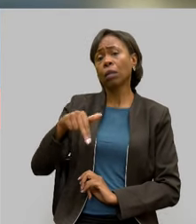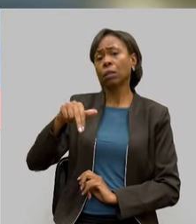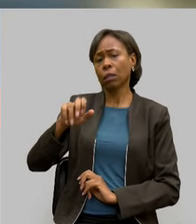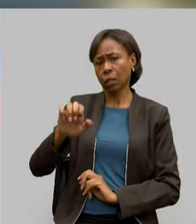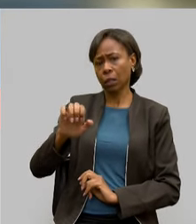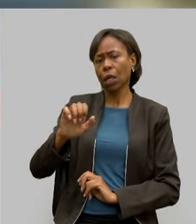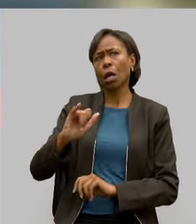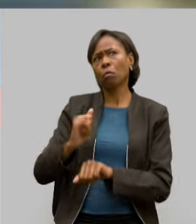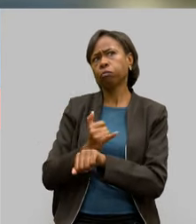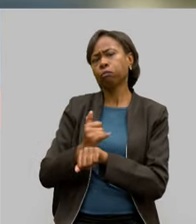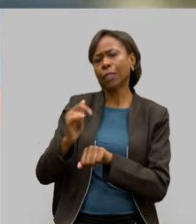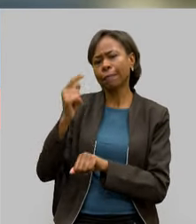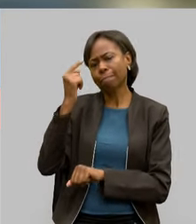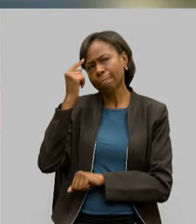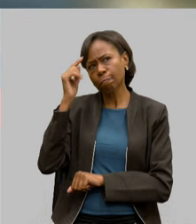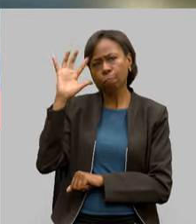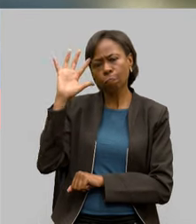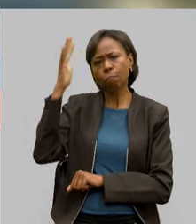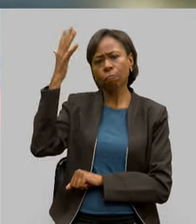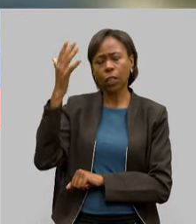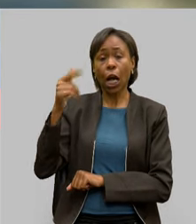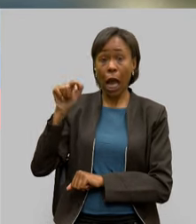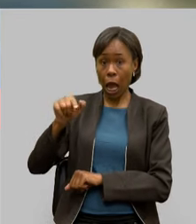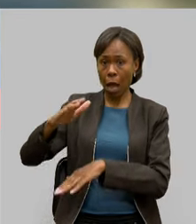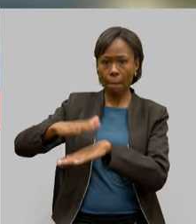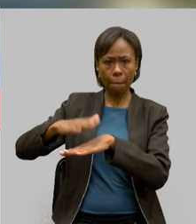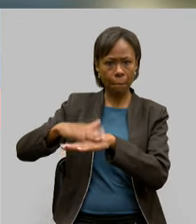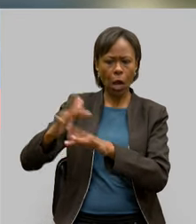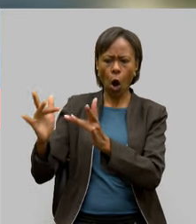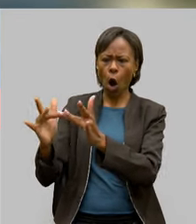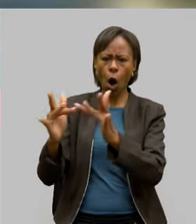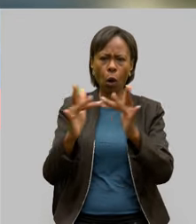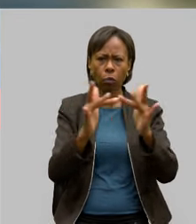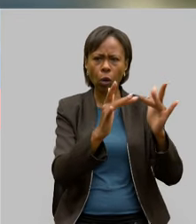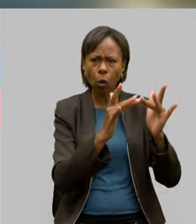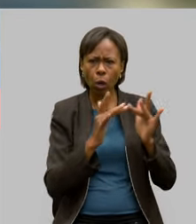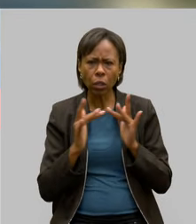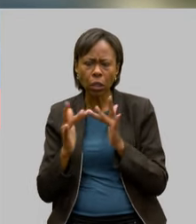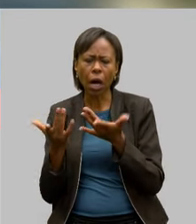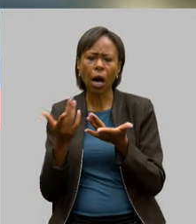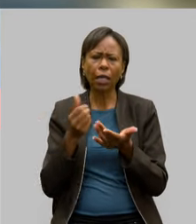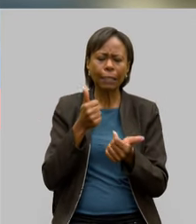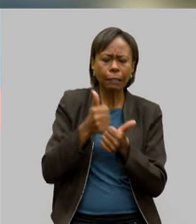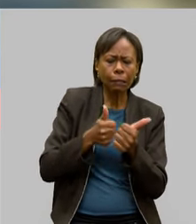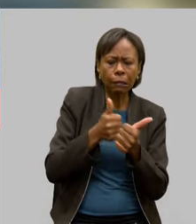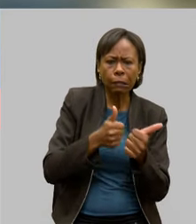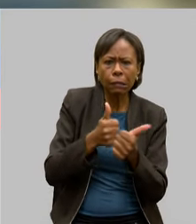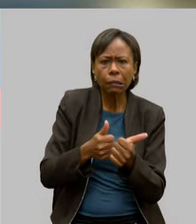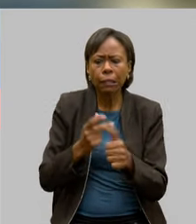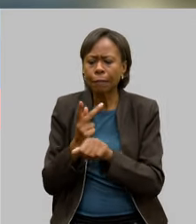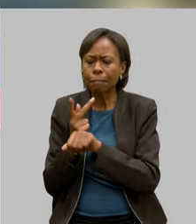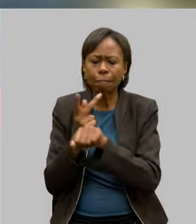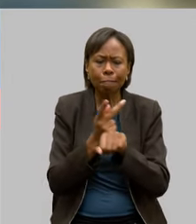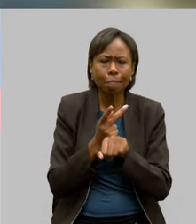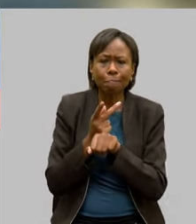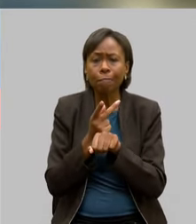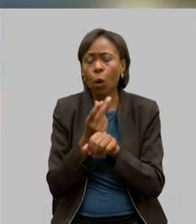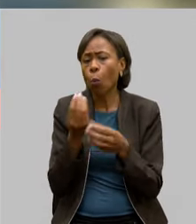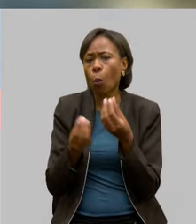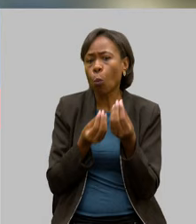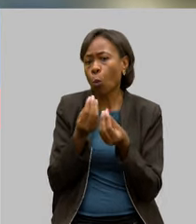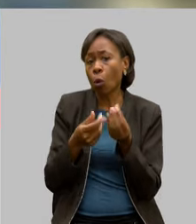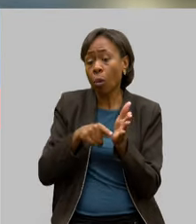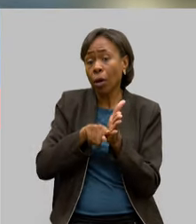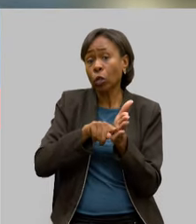bolamos para isso e a Aline que fez todos os contatos e correu atrás disso eh foi fazer essa pesquisa dentro das